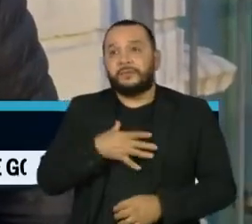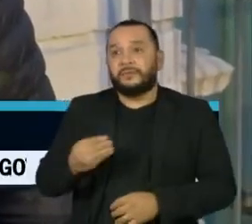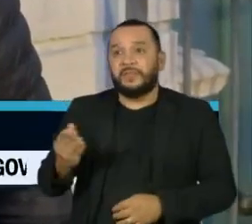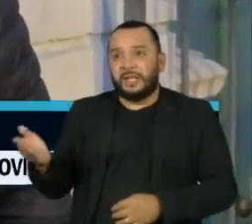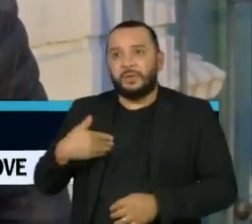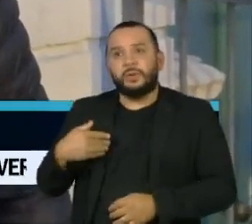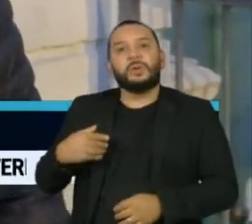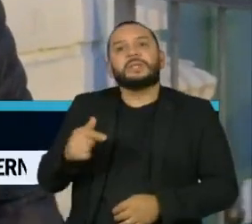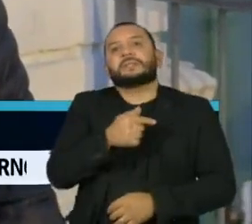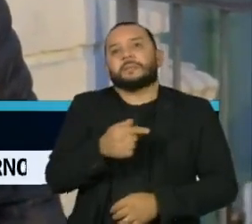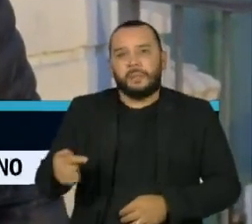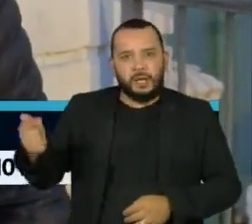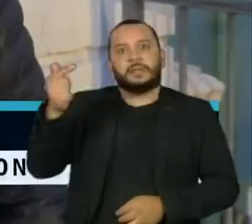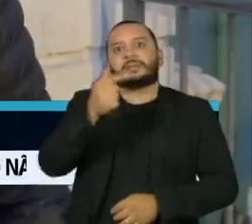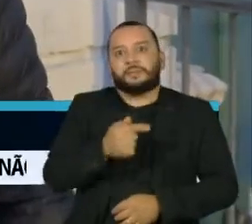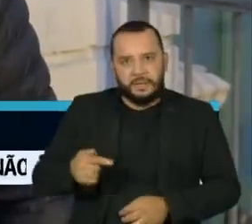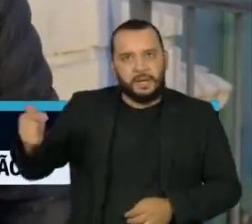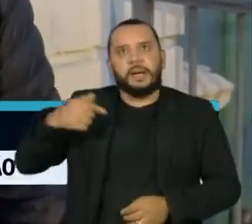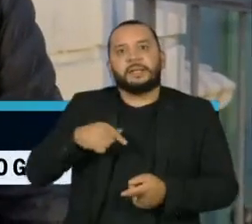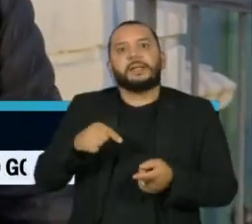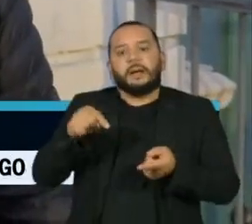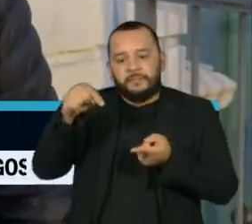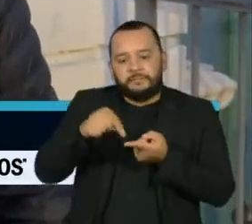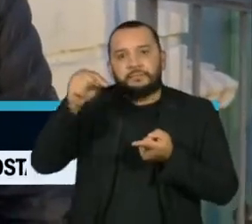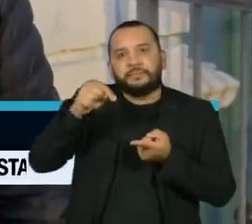em casa toda semana para ir à escola.